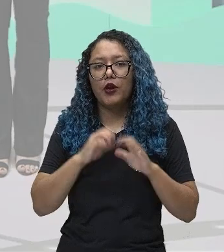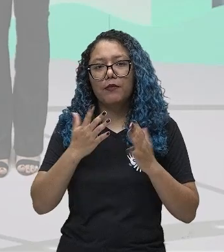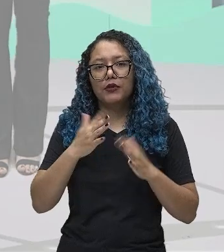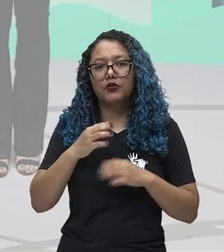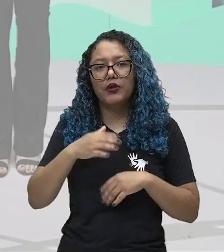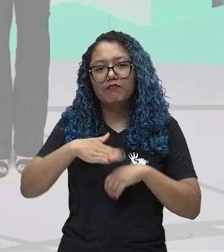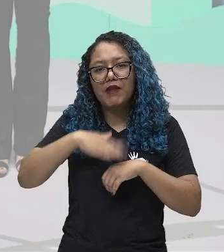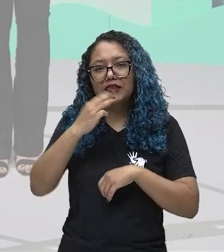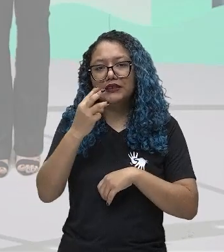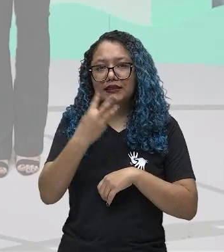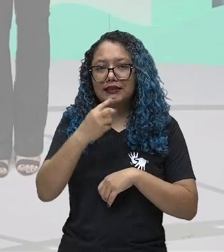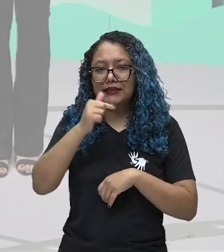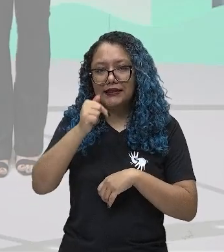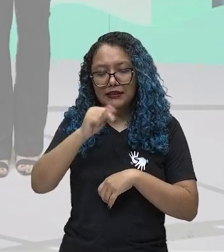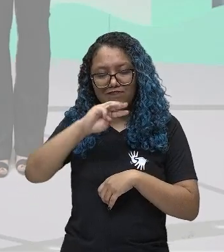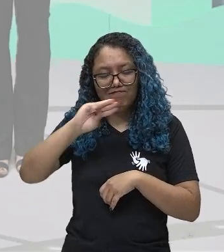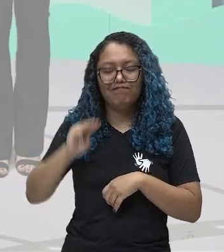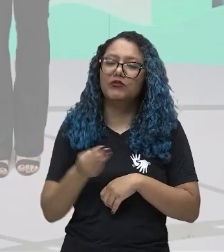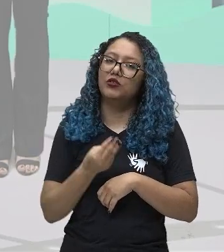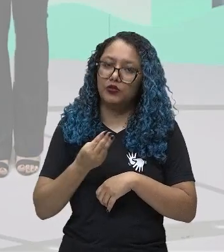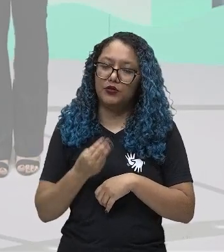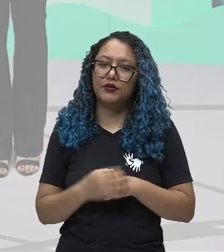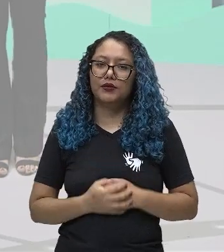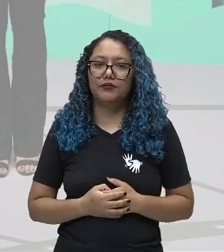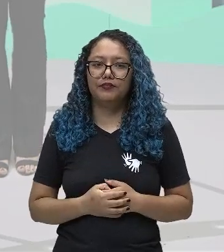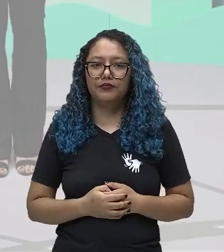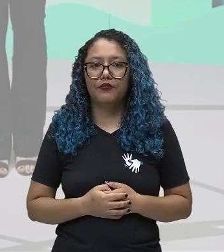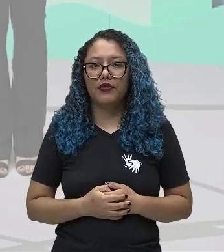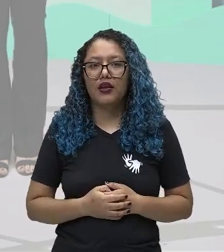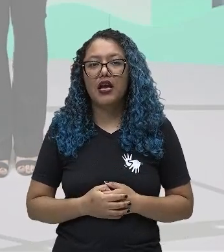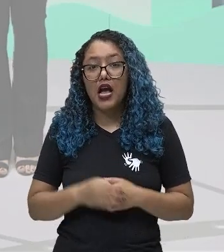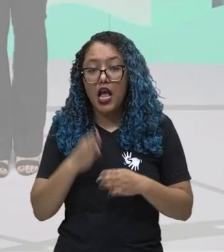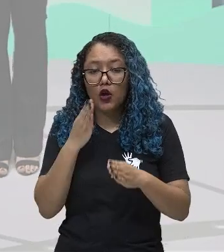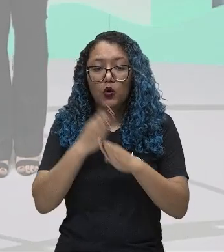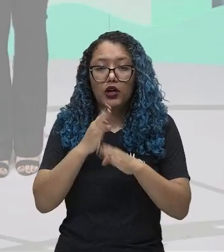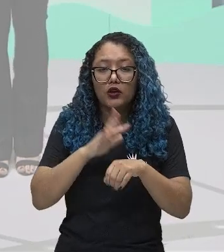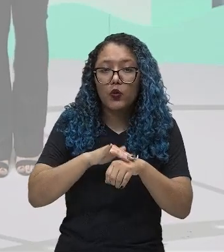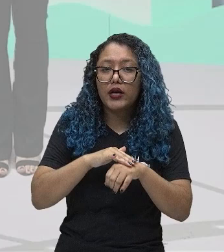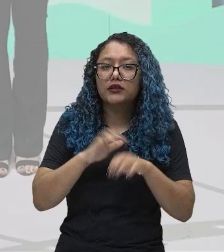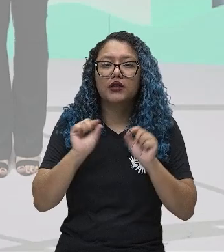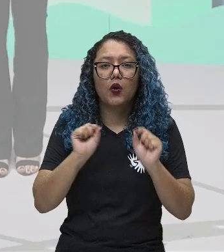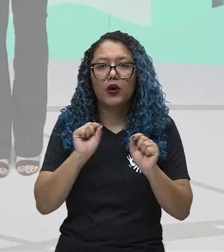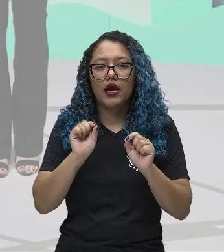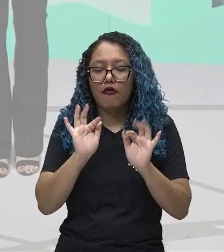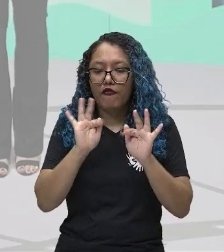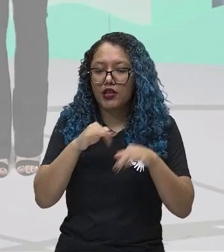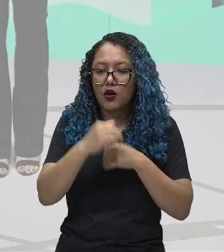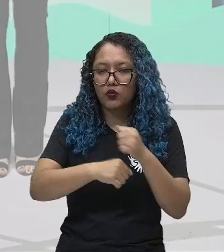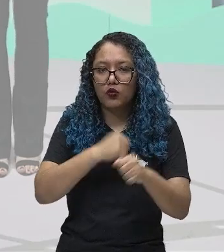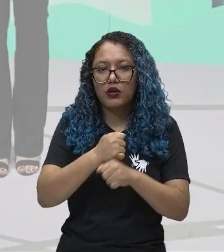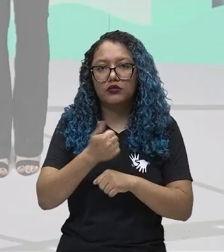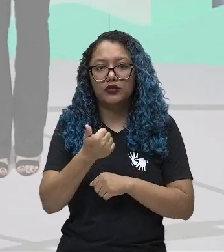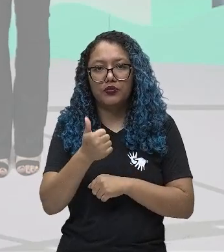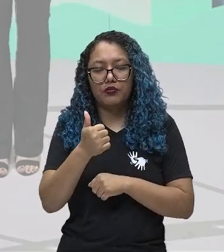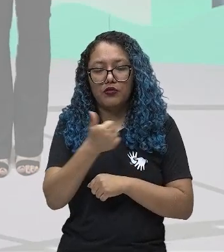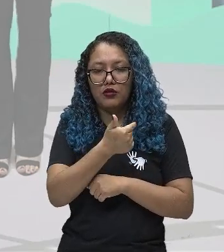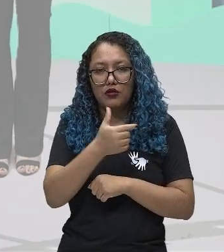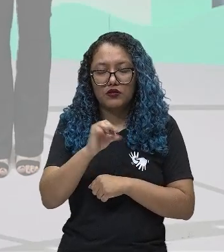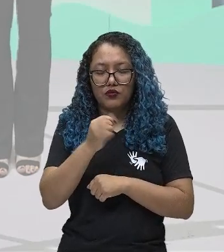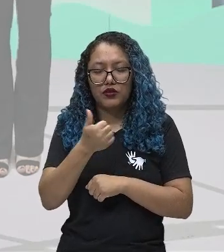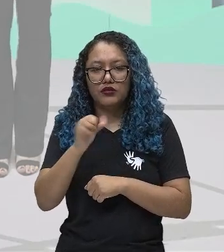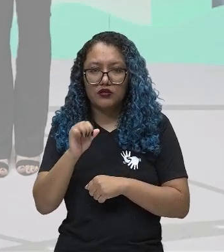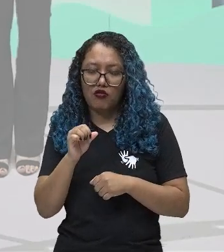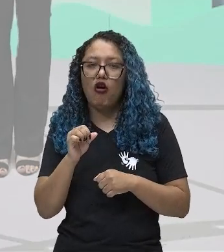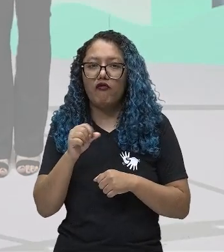milhões. É importante falar que essa doença ela foi identificada no final de 2019 na China, na cidade de